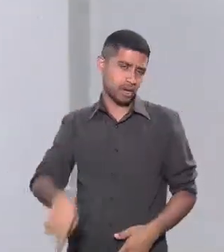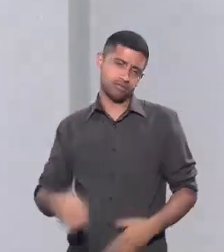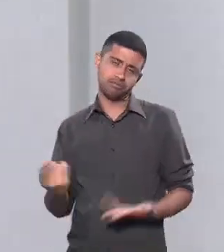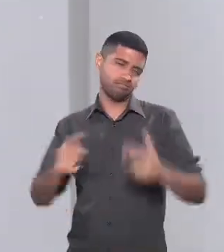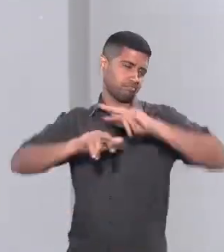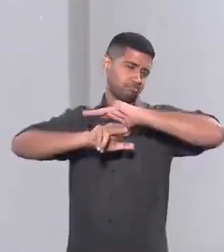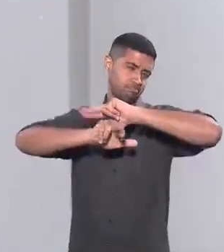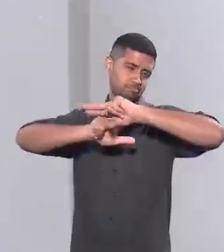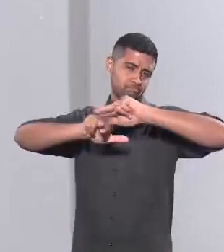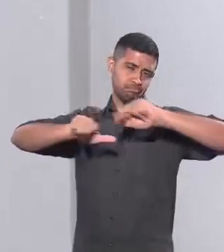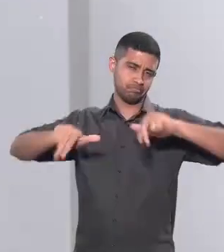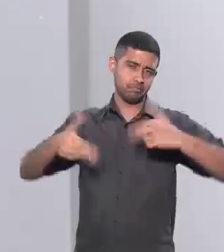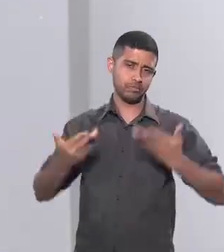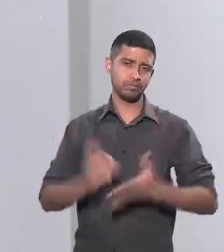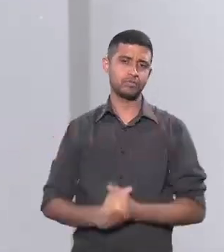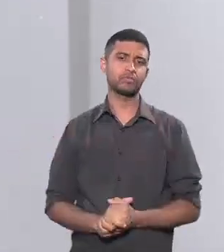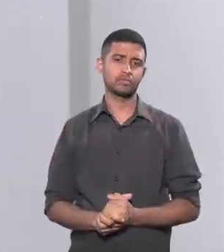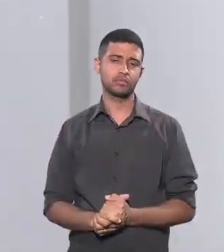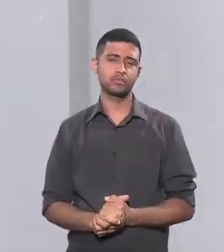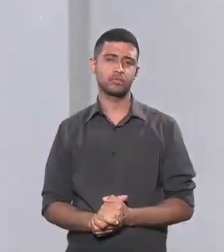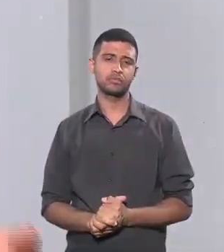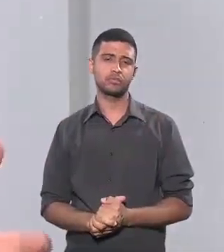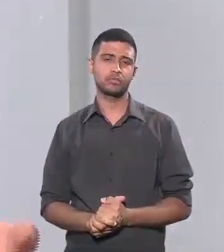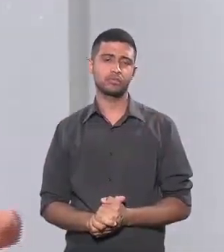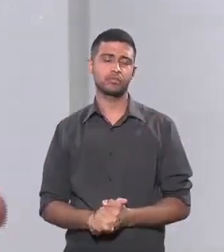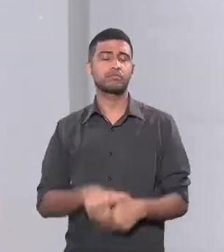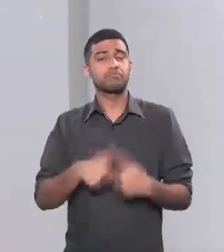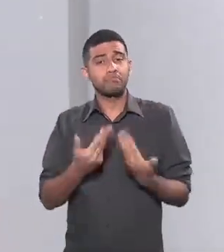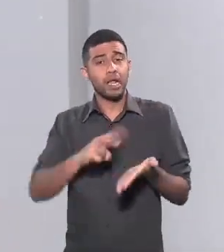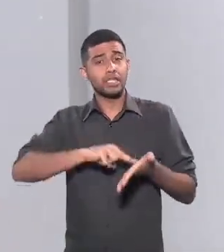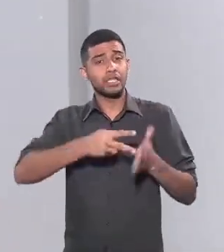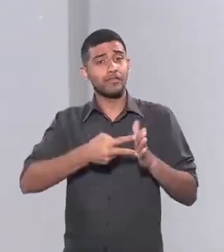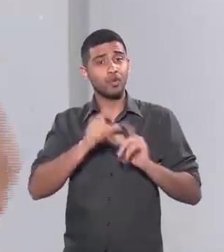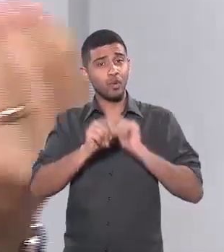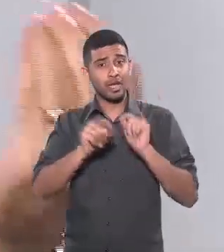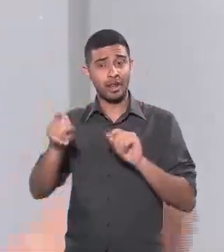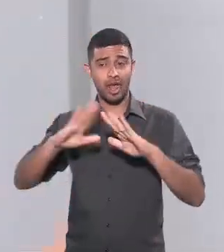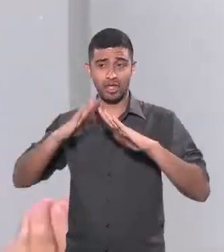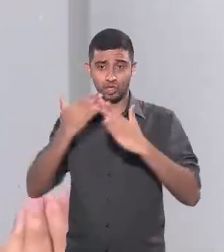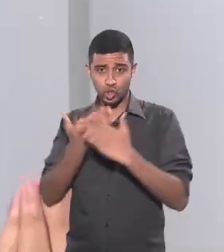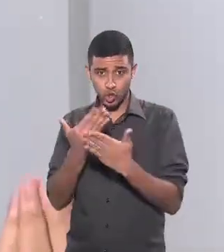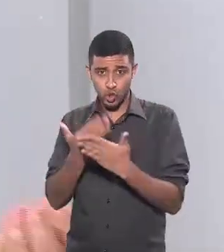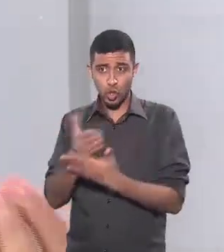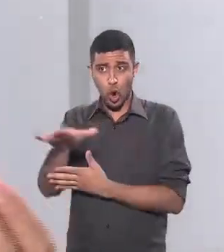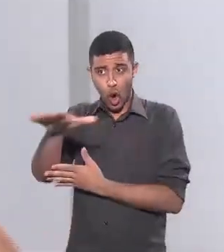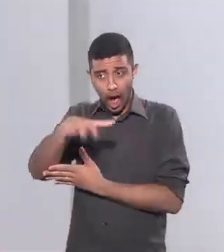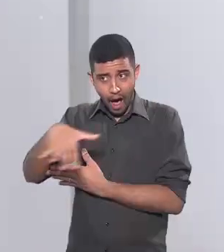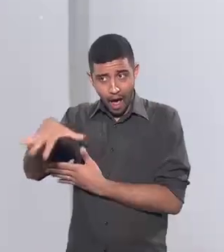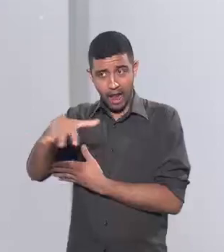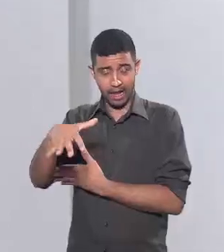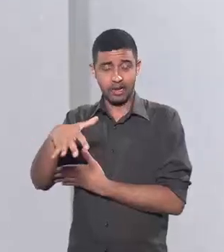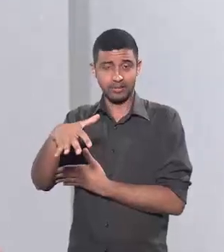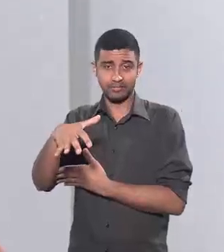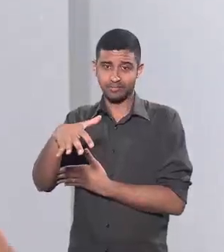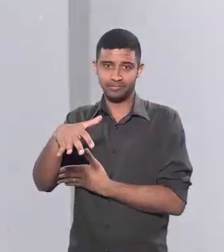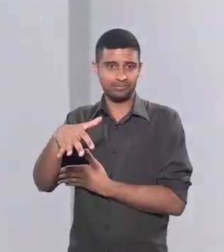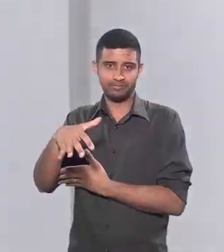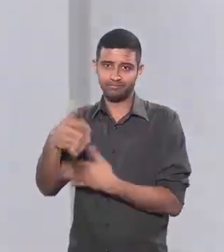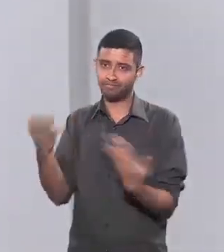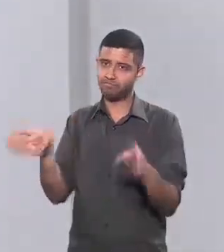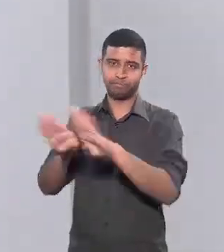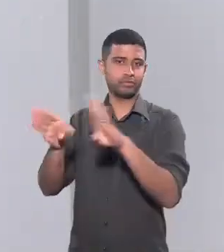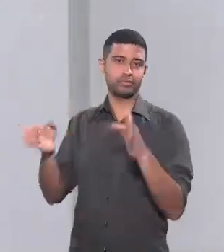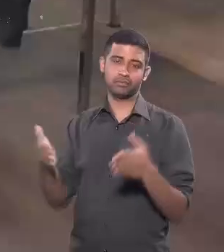enfim, desconstituição daquela autorização. Em termos práticos, significa que aquela instituição de ensino ou estabelecimento de recreação